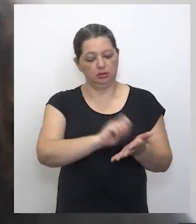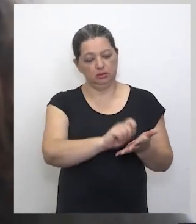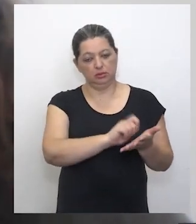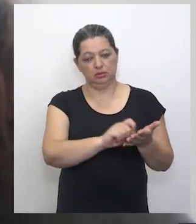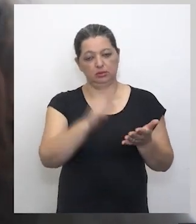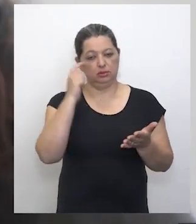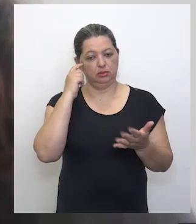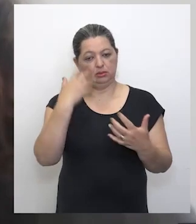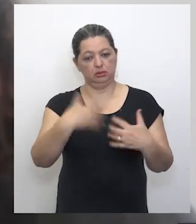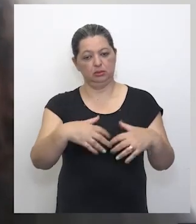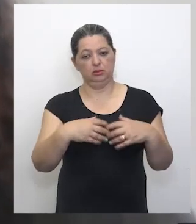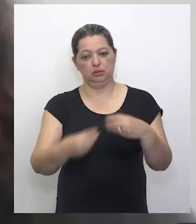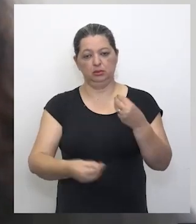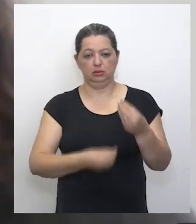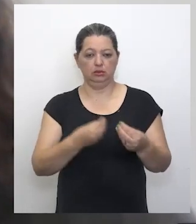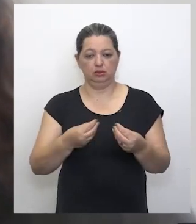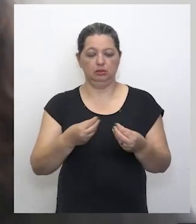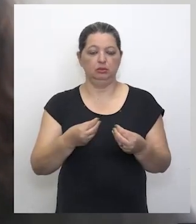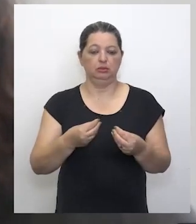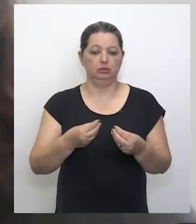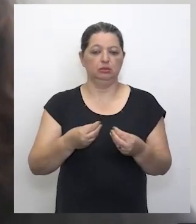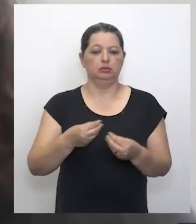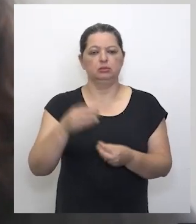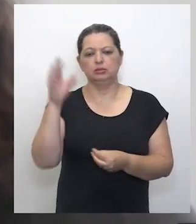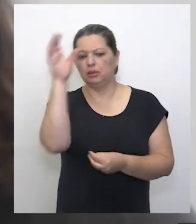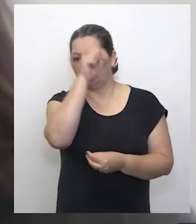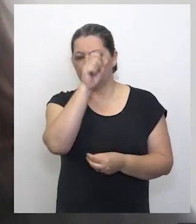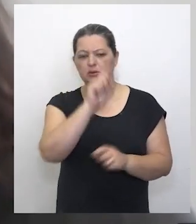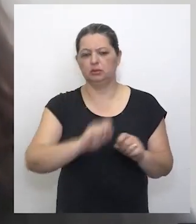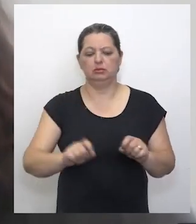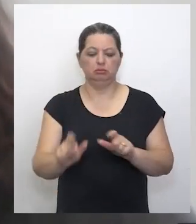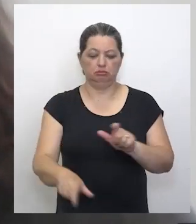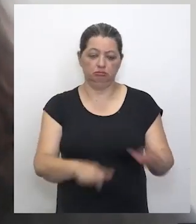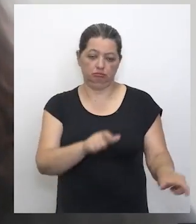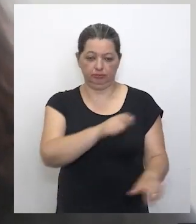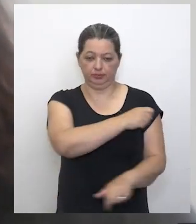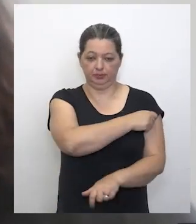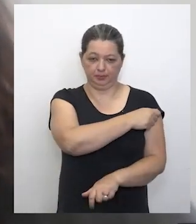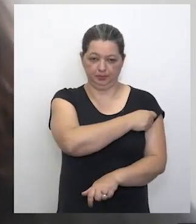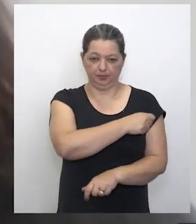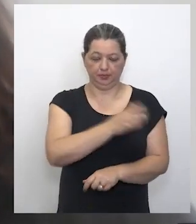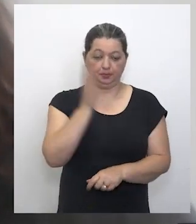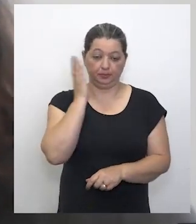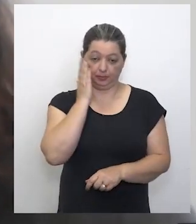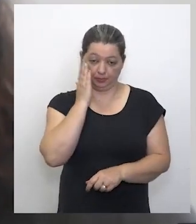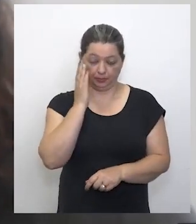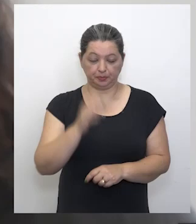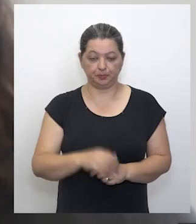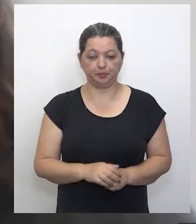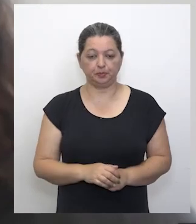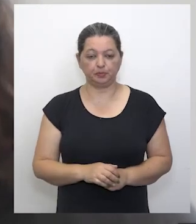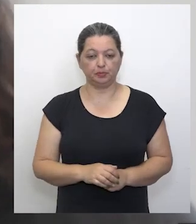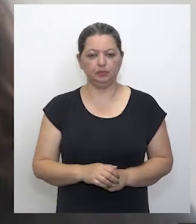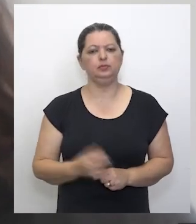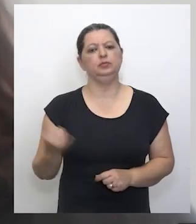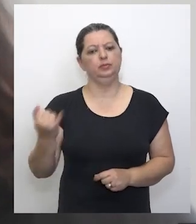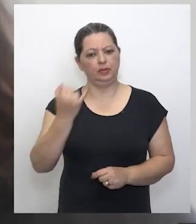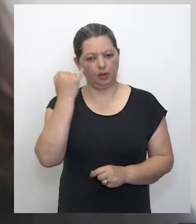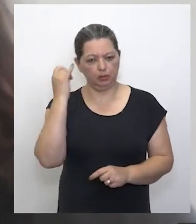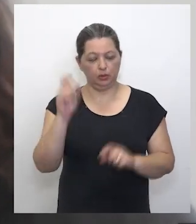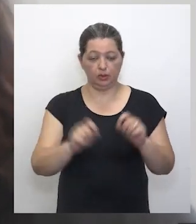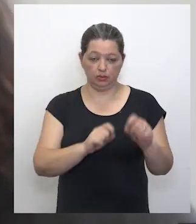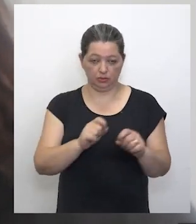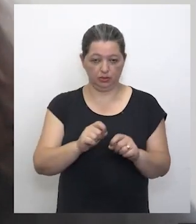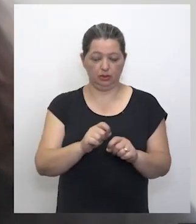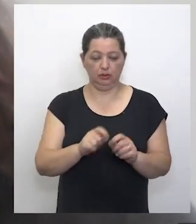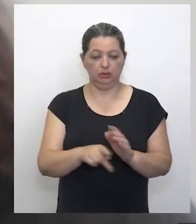refletir sobre o nível de aprendizagem que se encontra seus saberes. É importante a intervenção do professor à medida em que